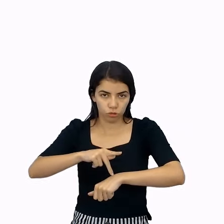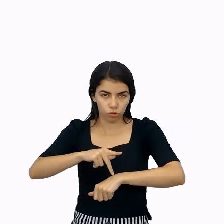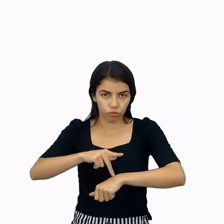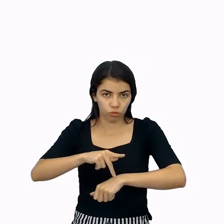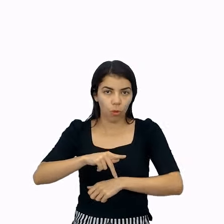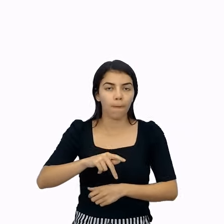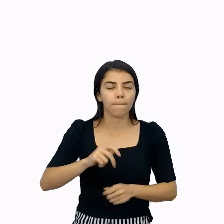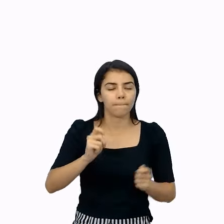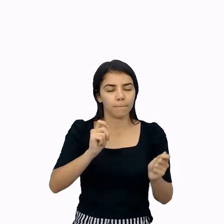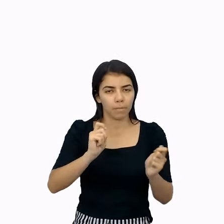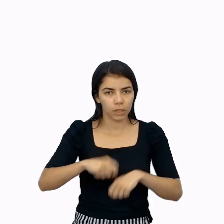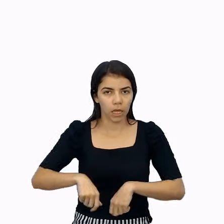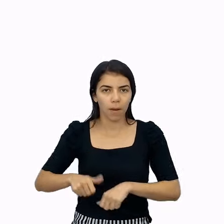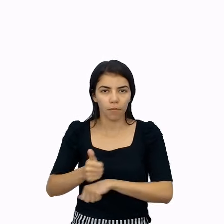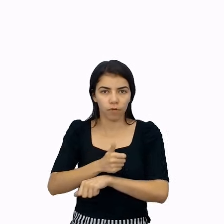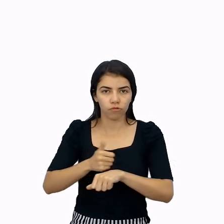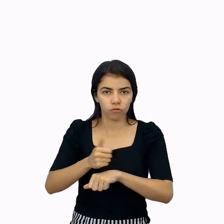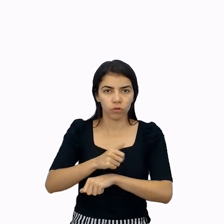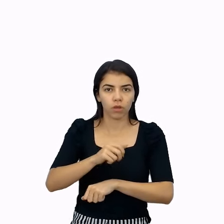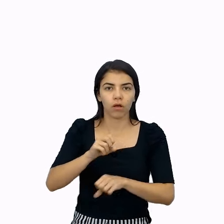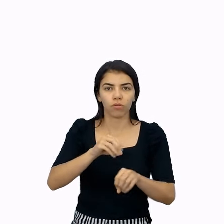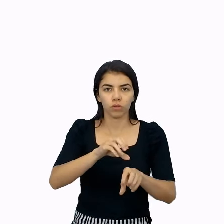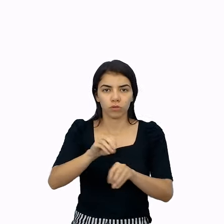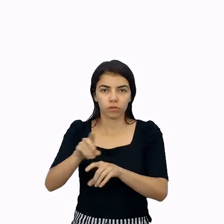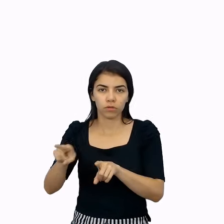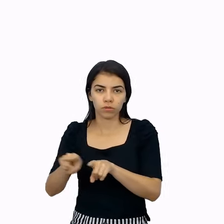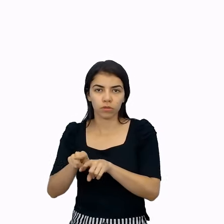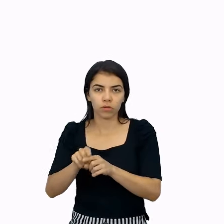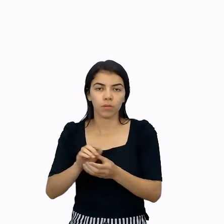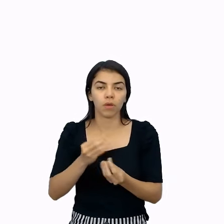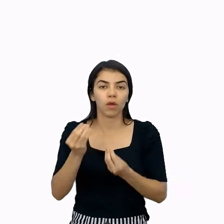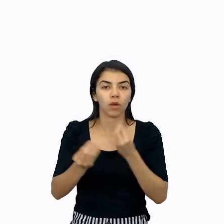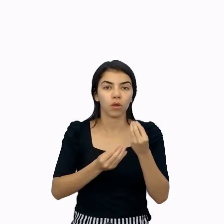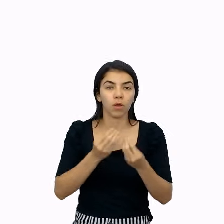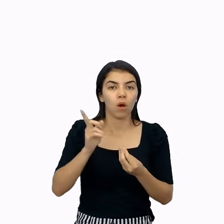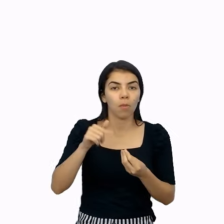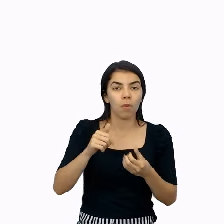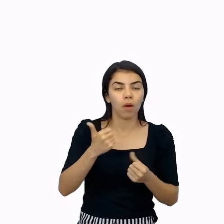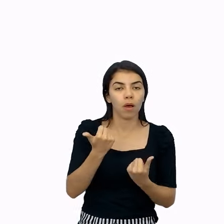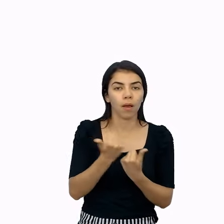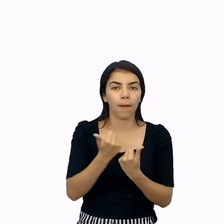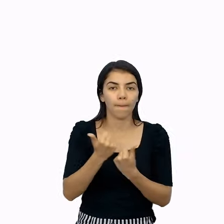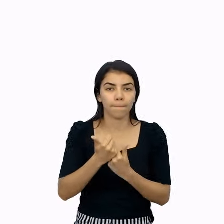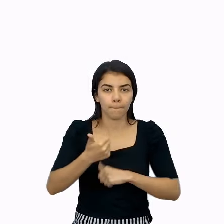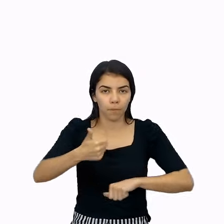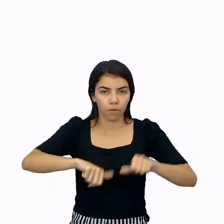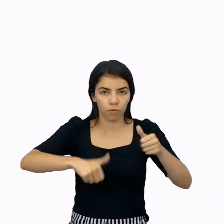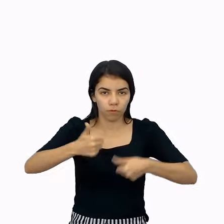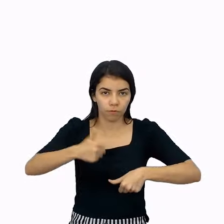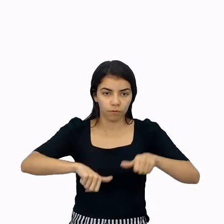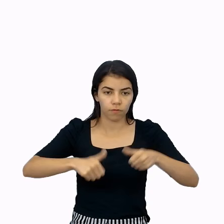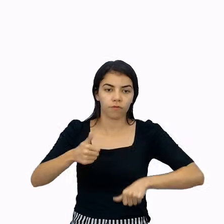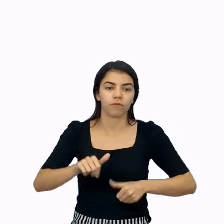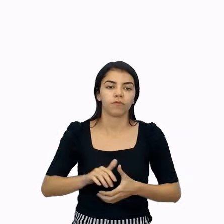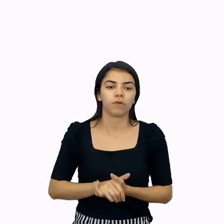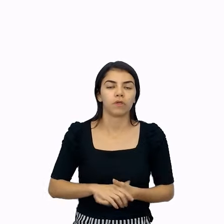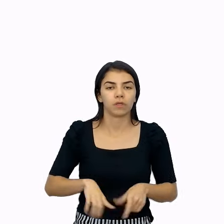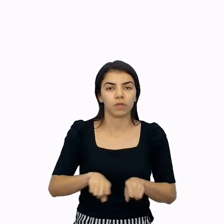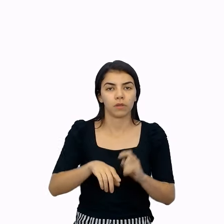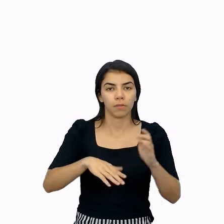educação acompanhar a progressão das aprendizagens, tendo como subsídios aí a análise do processo de